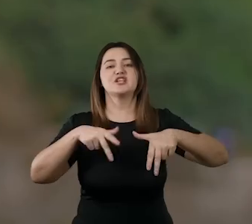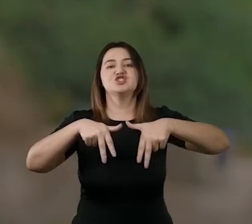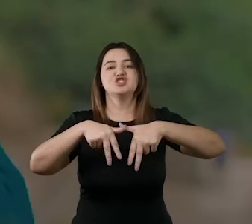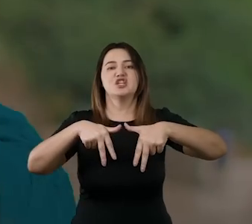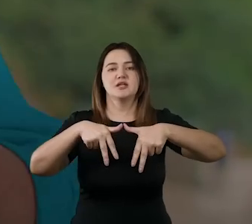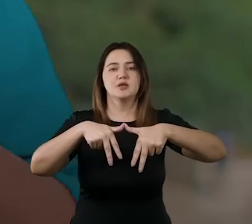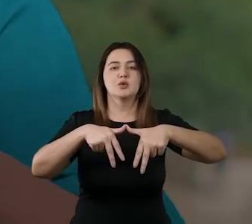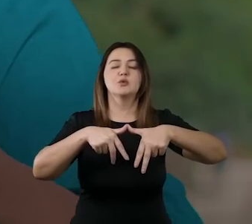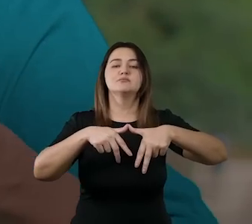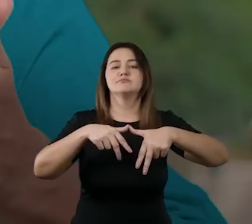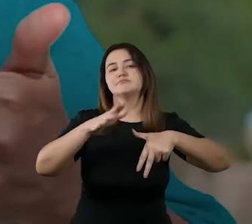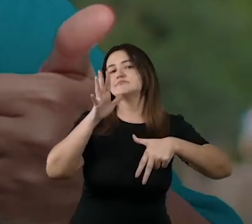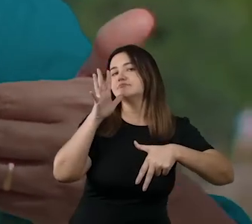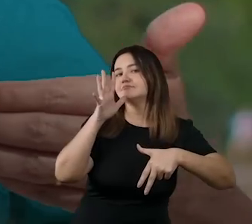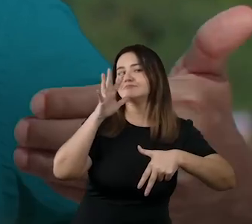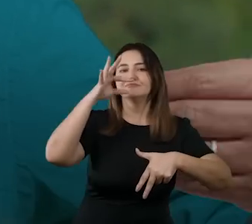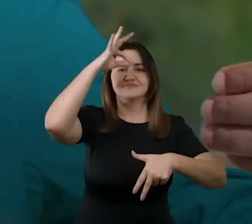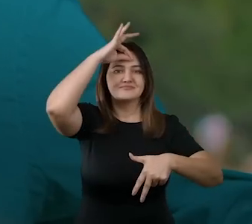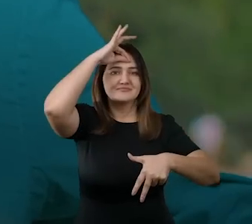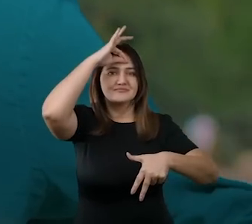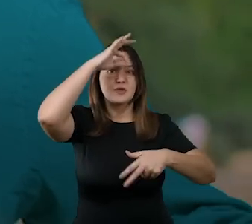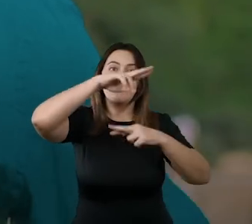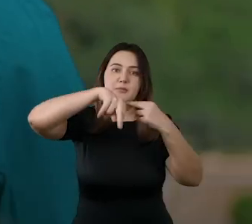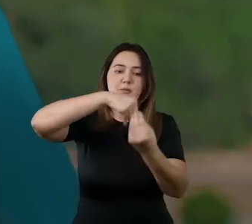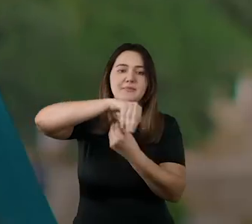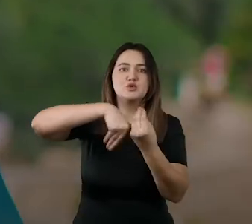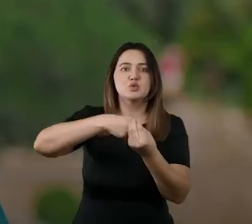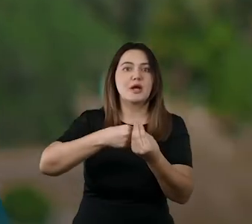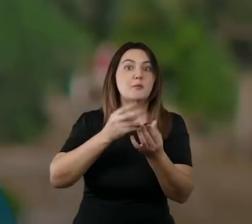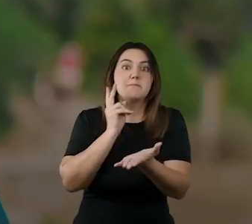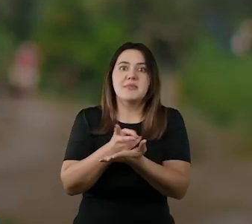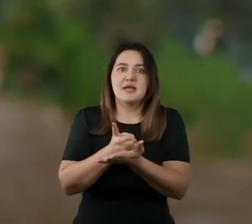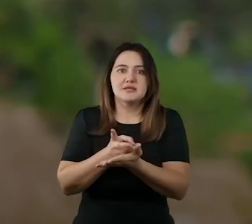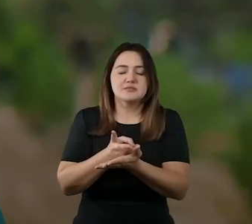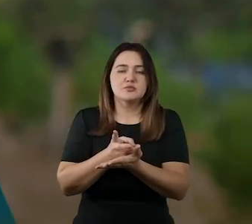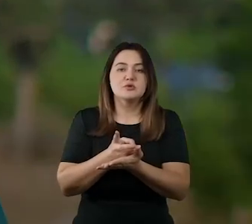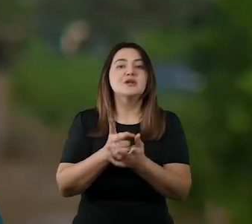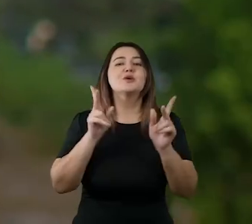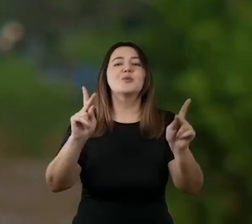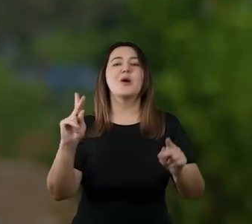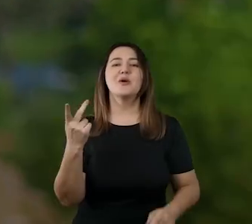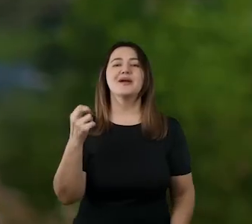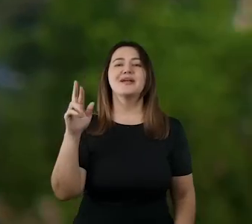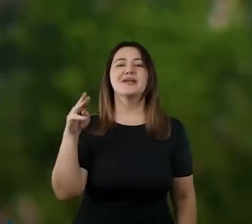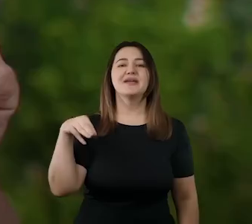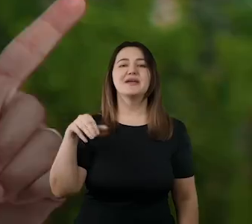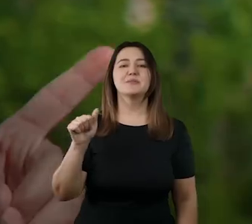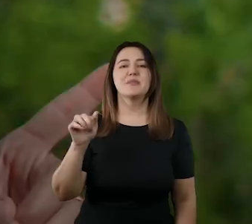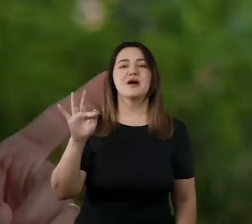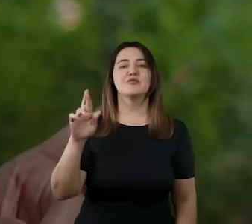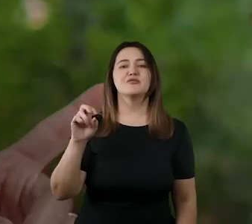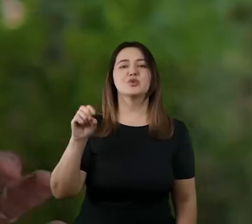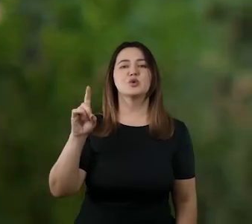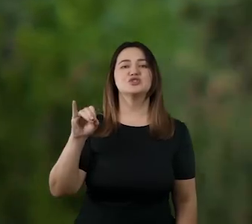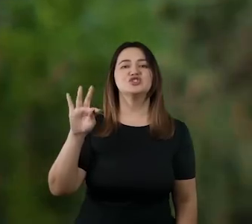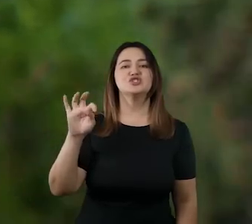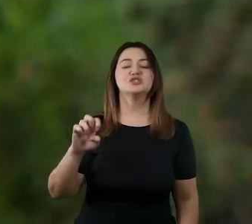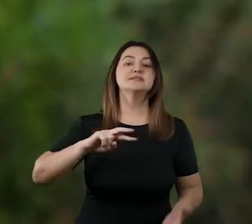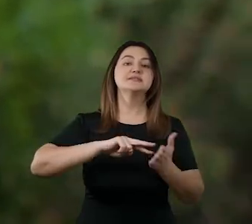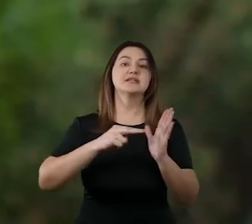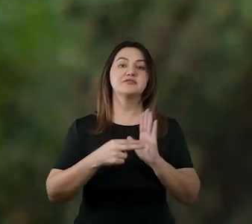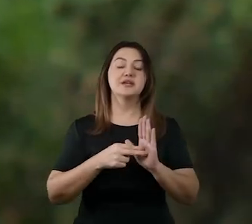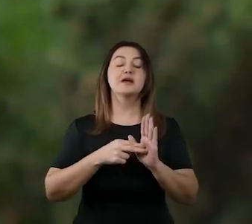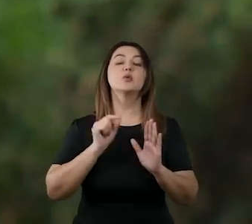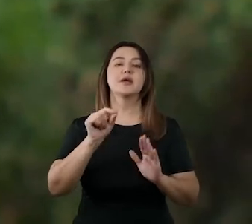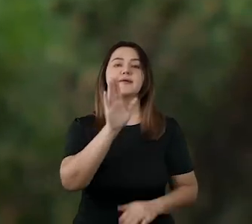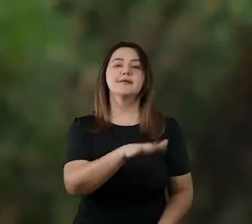feminino. Daí a palavra hermafrodita, que nós usamos até hoje para aquelas pessoas que nascem biologicamente com os